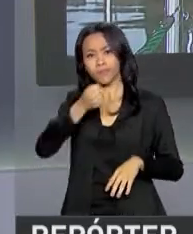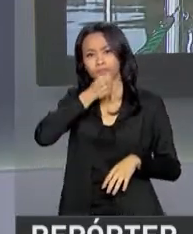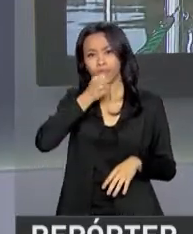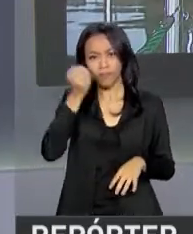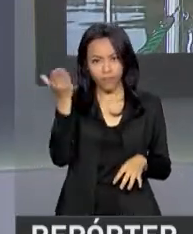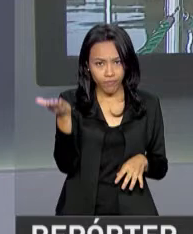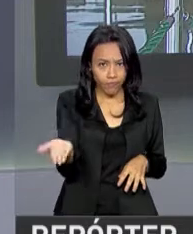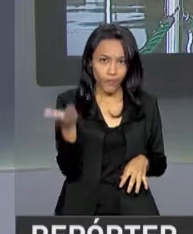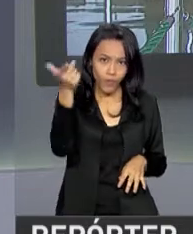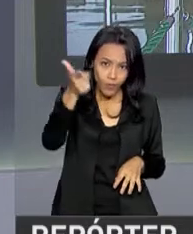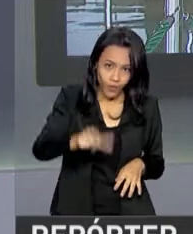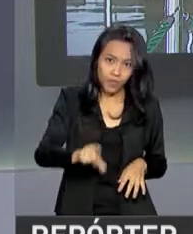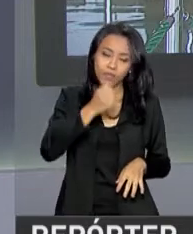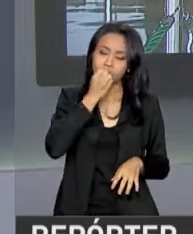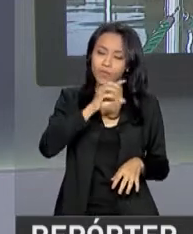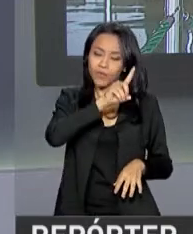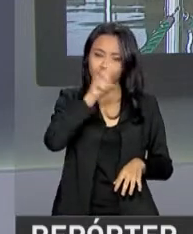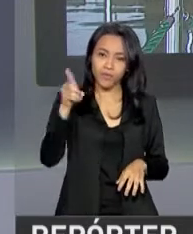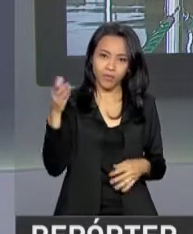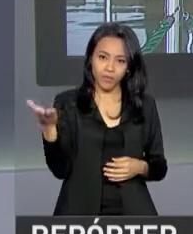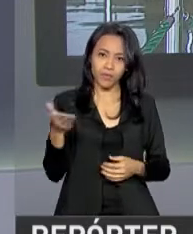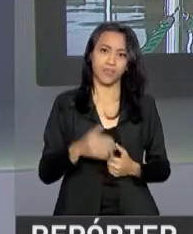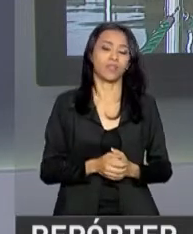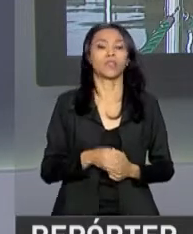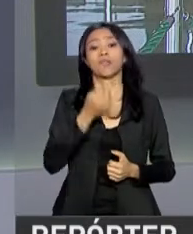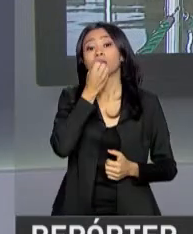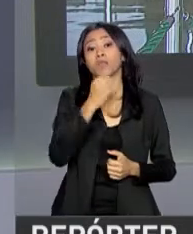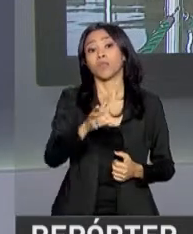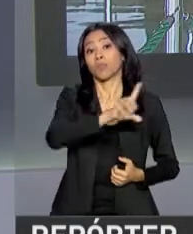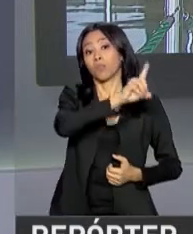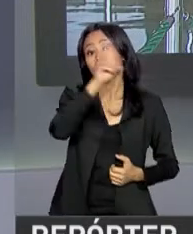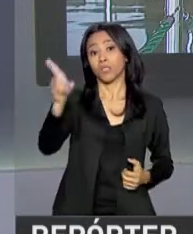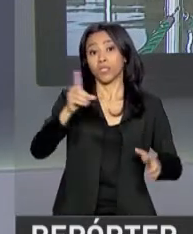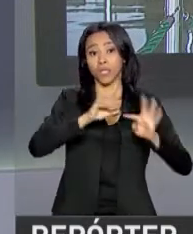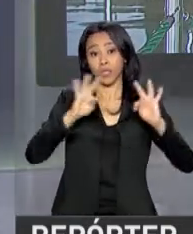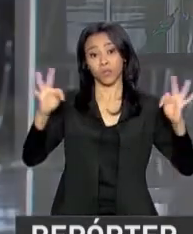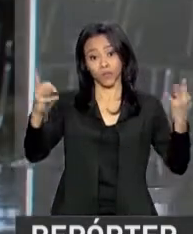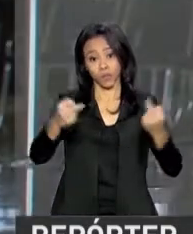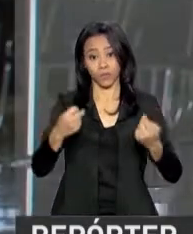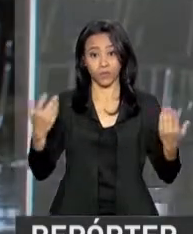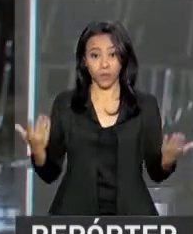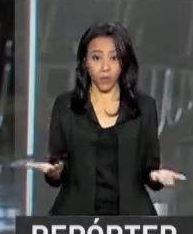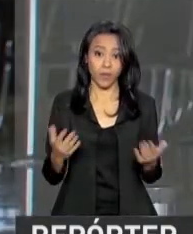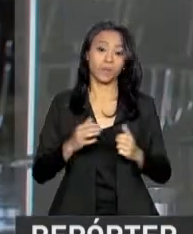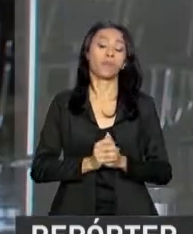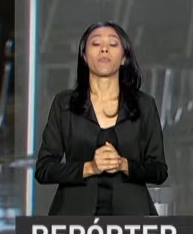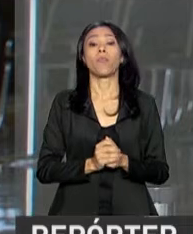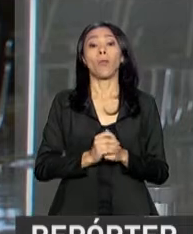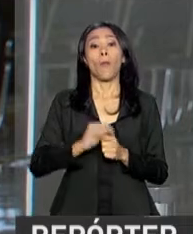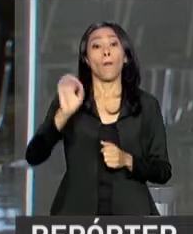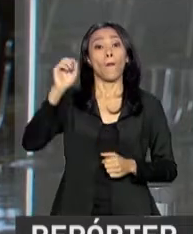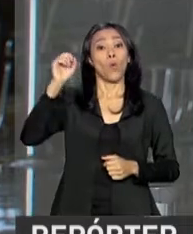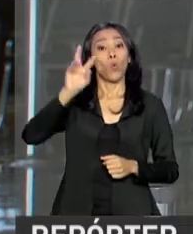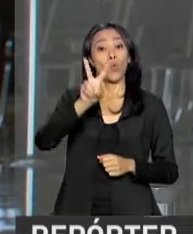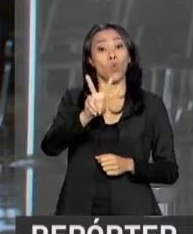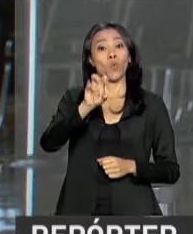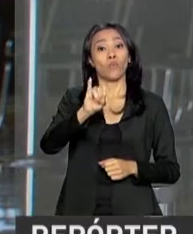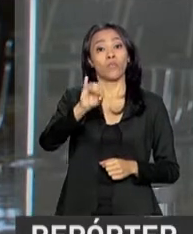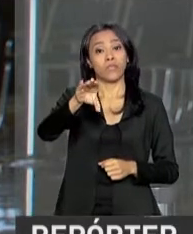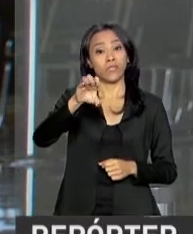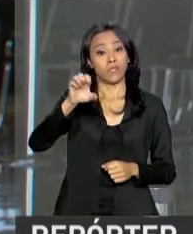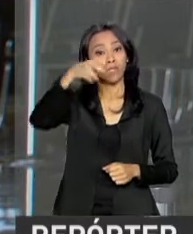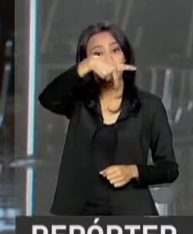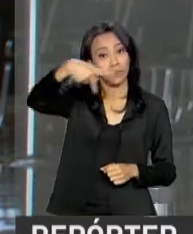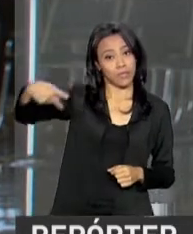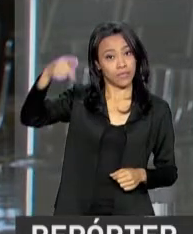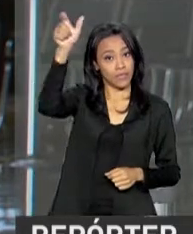Olá, Marcinha, novamente bom dia para você. Bom dia, Thaísa. Bom dia a todos que nos acompanham. Olha, o presidente, o vice-presidente norte-americano,